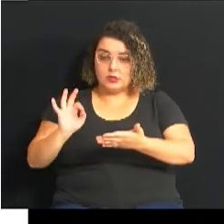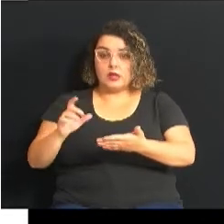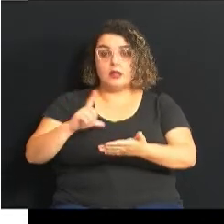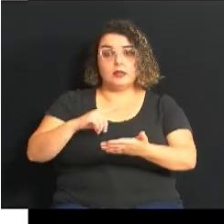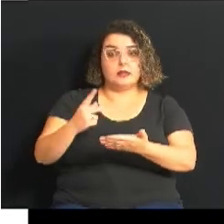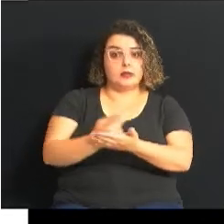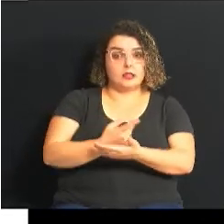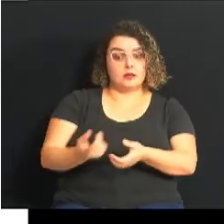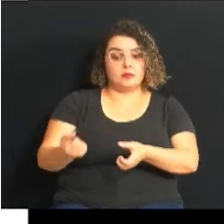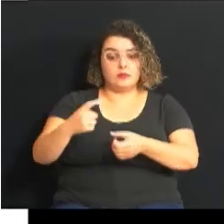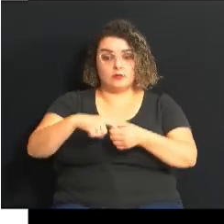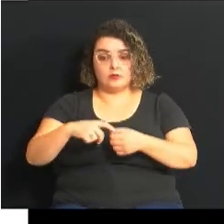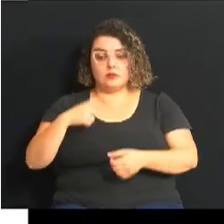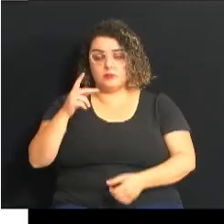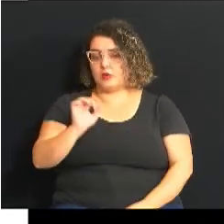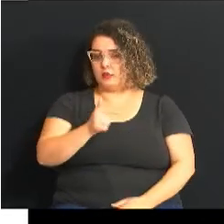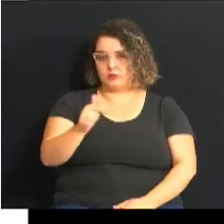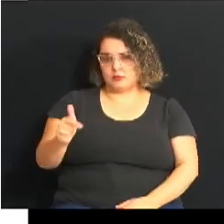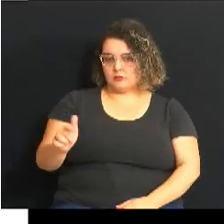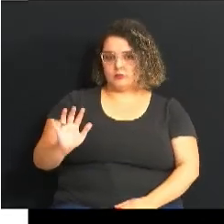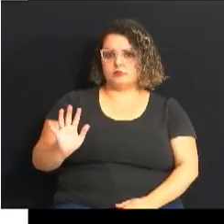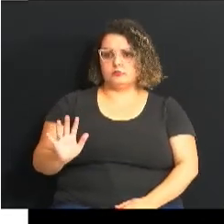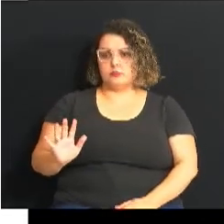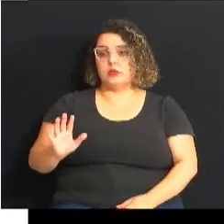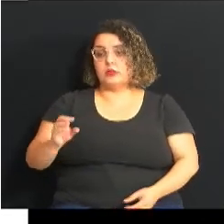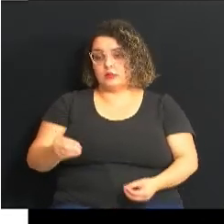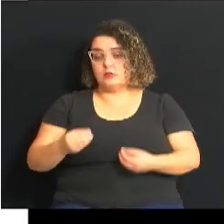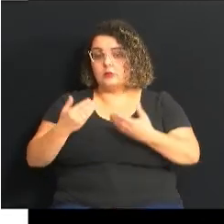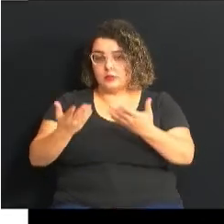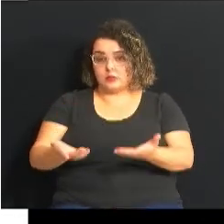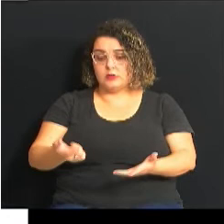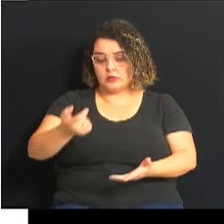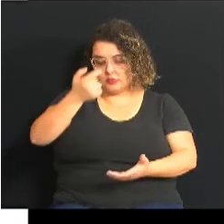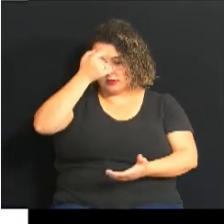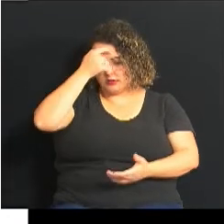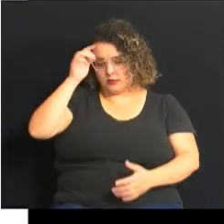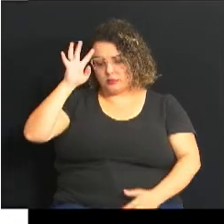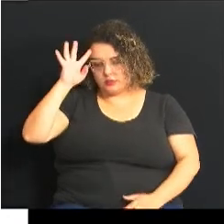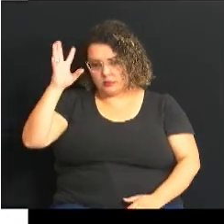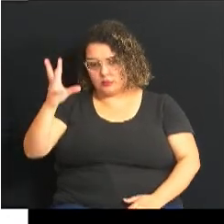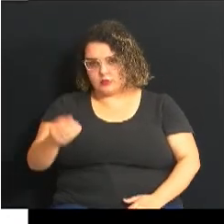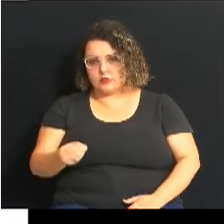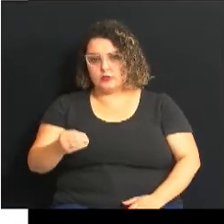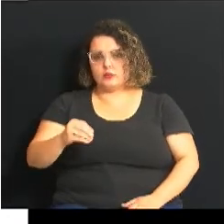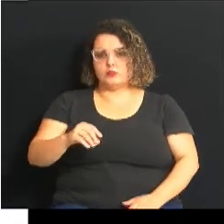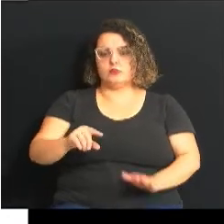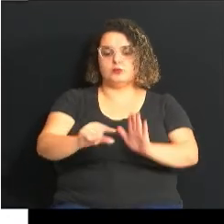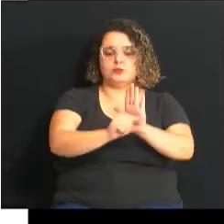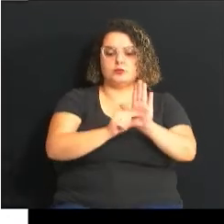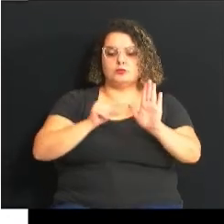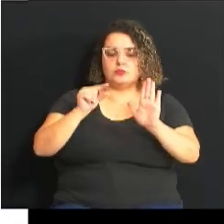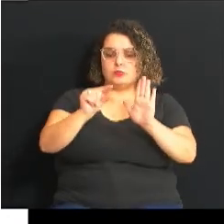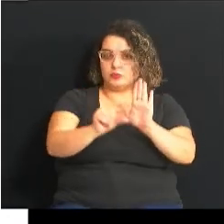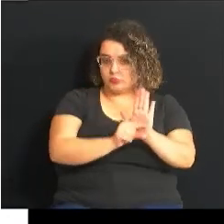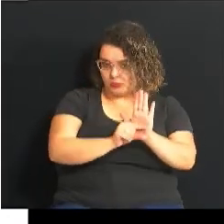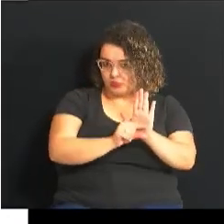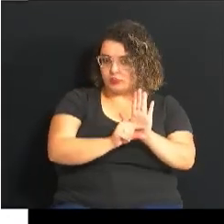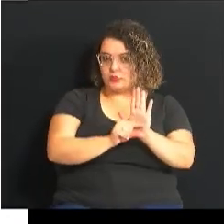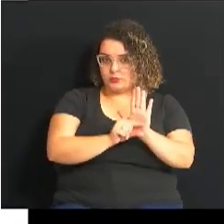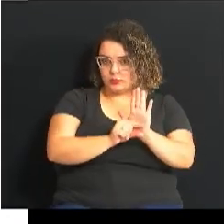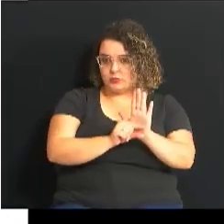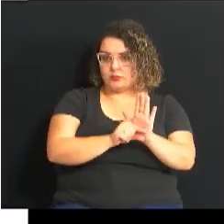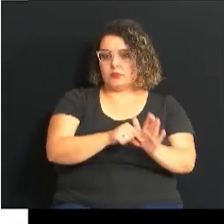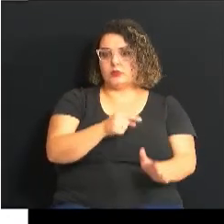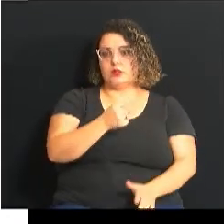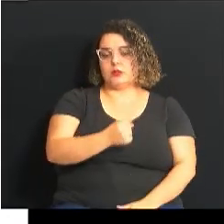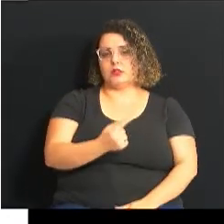ao vereador? Não. E ele foi dado conhecimento através do ementário, que é um outro documento, na 14ª